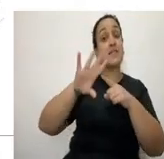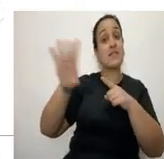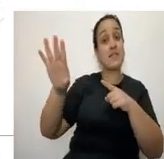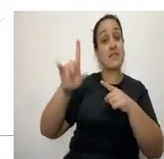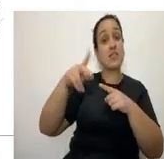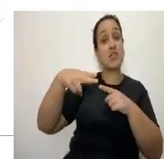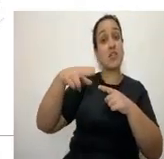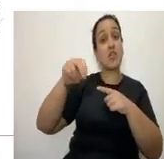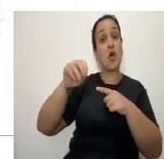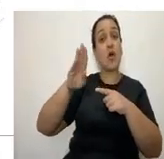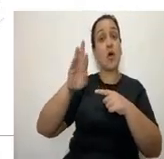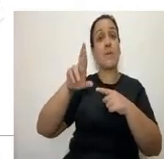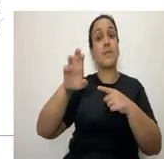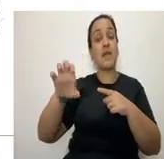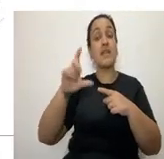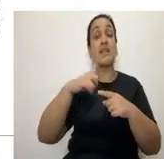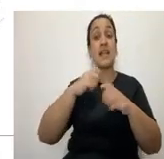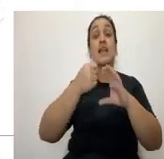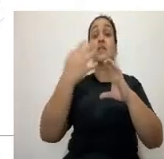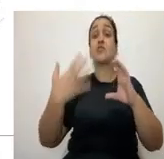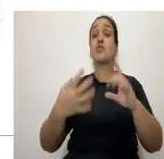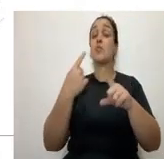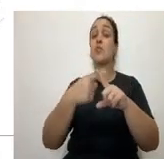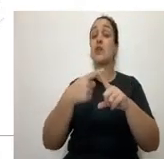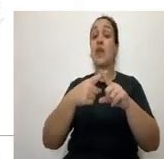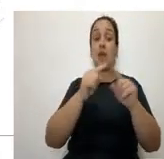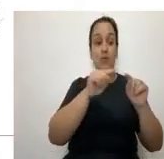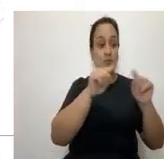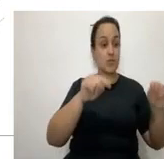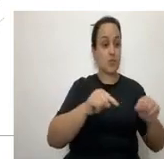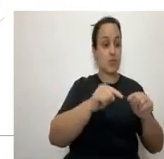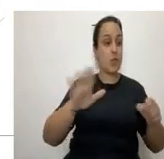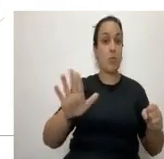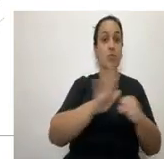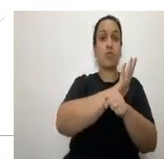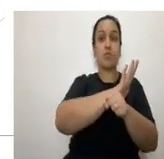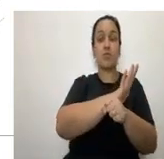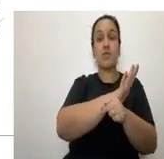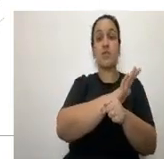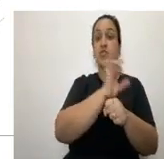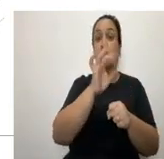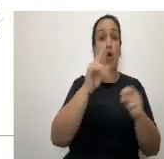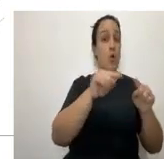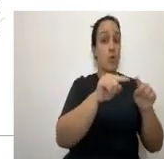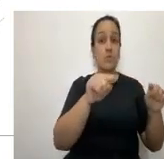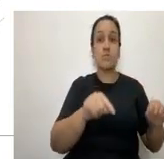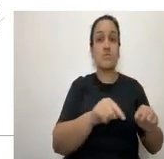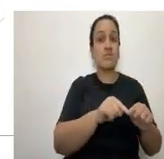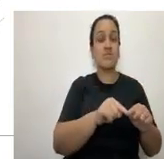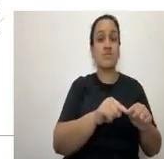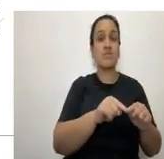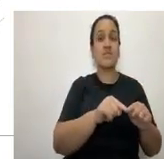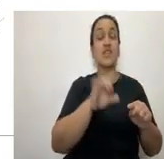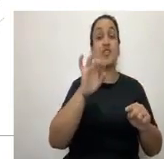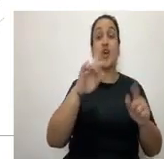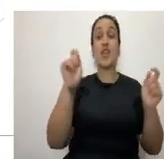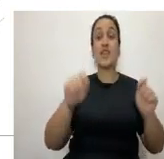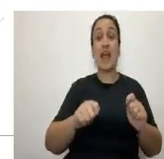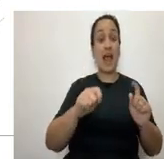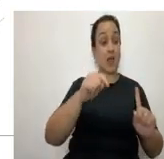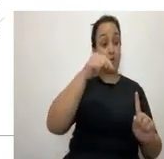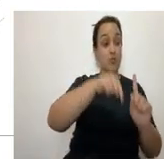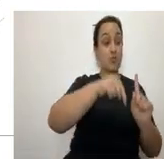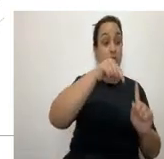ver que ele é um gás nobre, e ele tem essa característica justamente por ter a camada fechada, ou seja, a camada 1